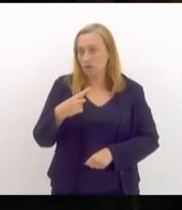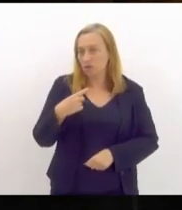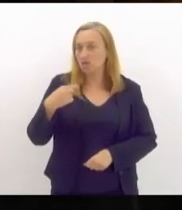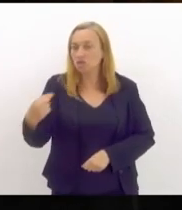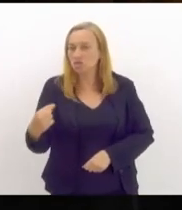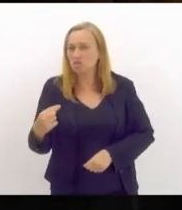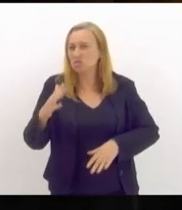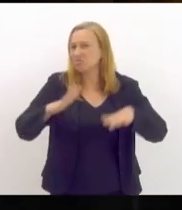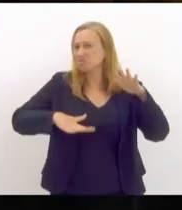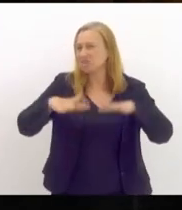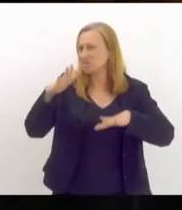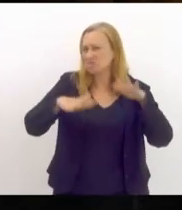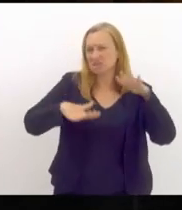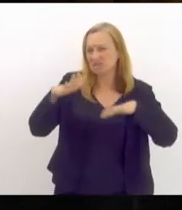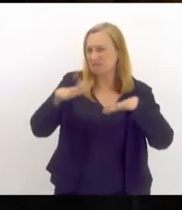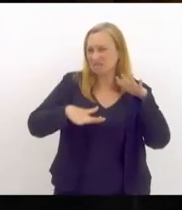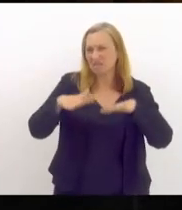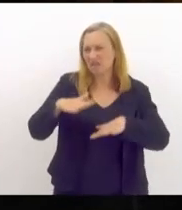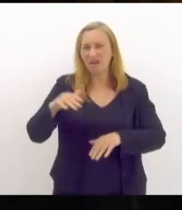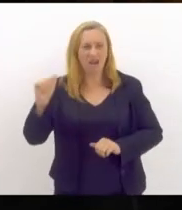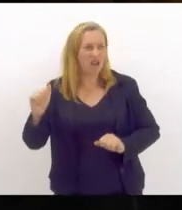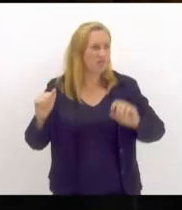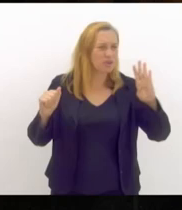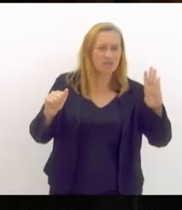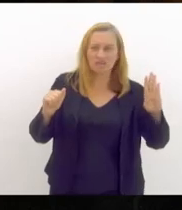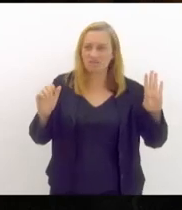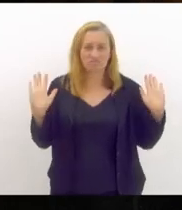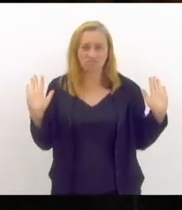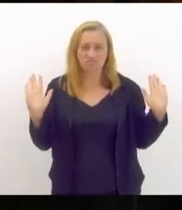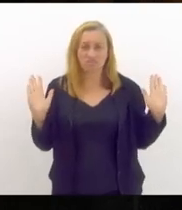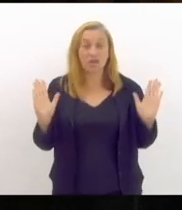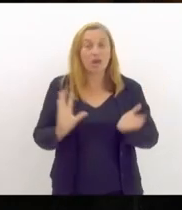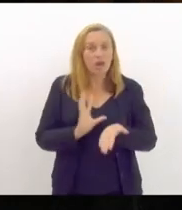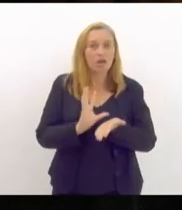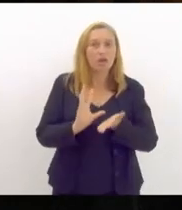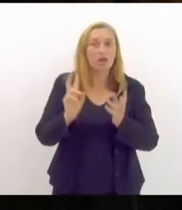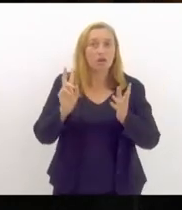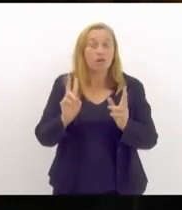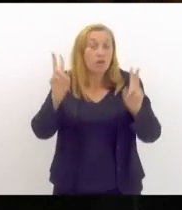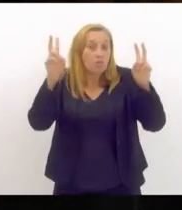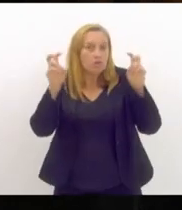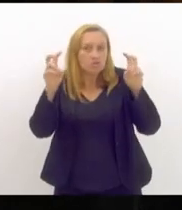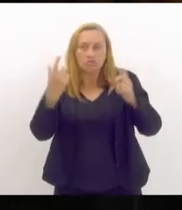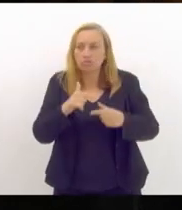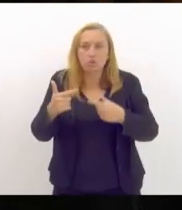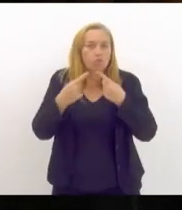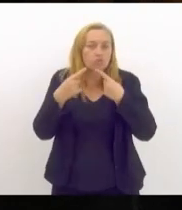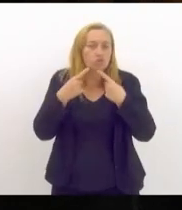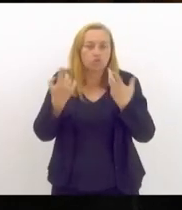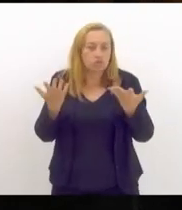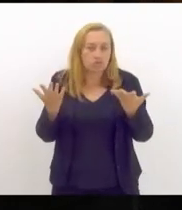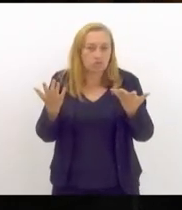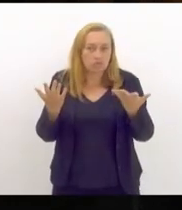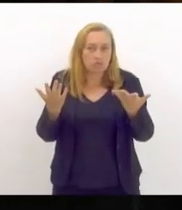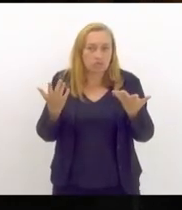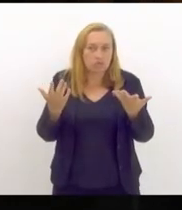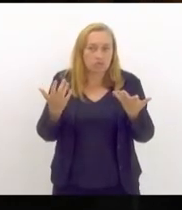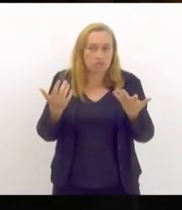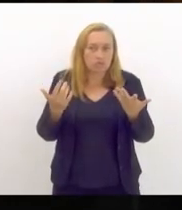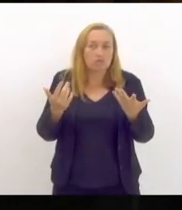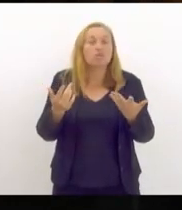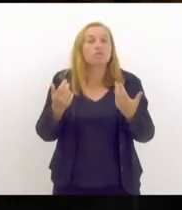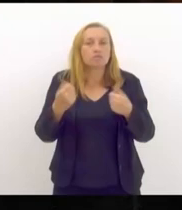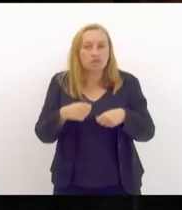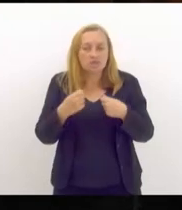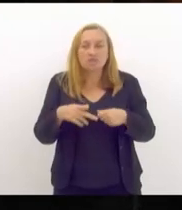Independente de lado B eu acho que é uma pauta indiscutível e que deve ser levado